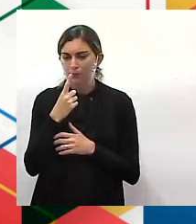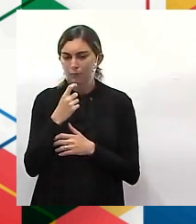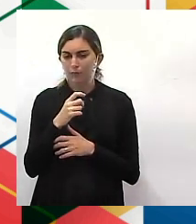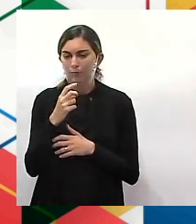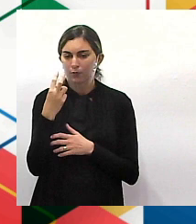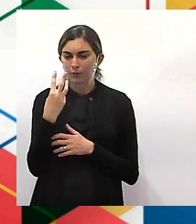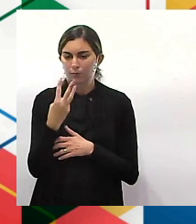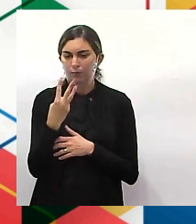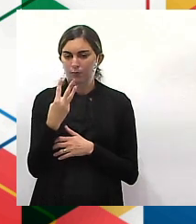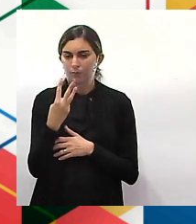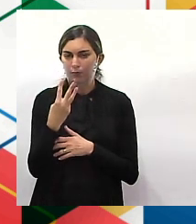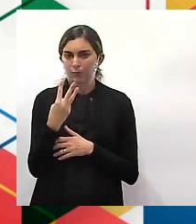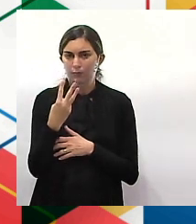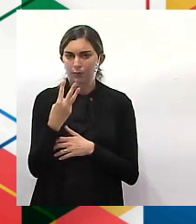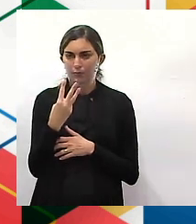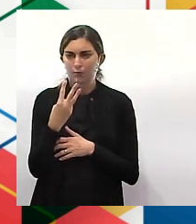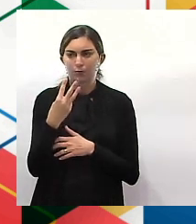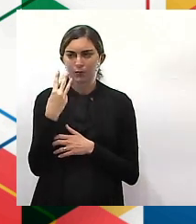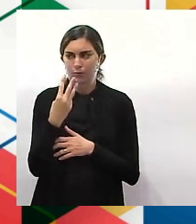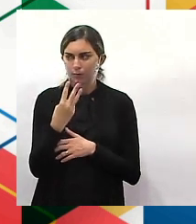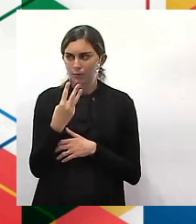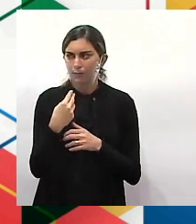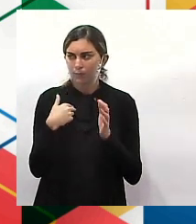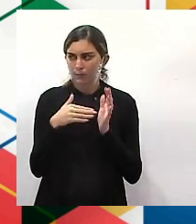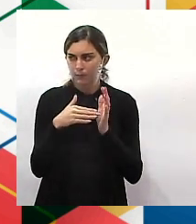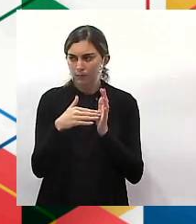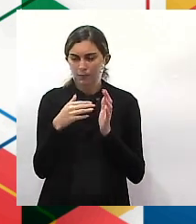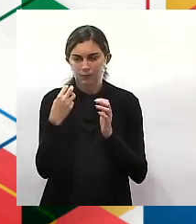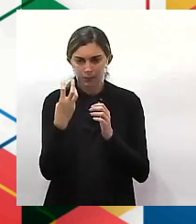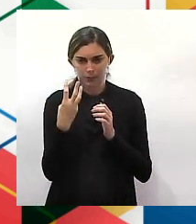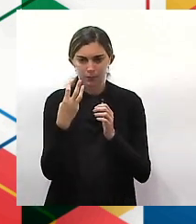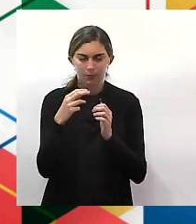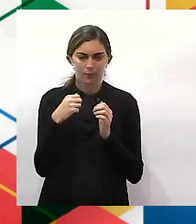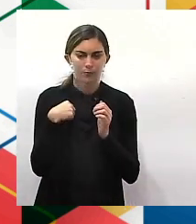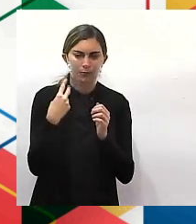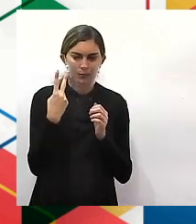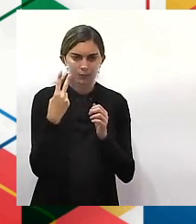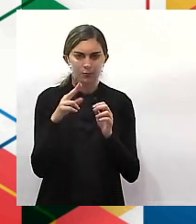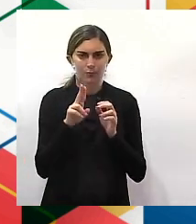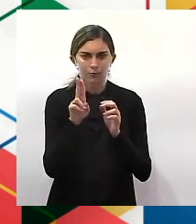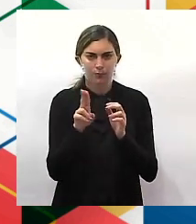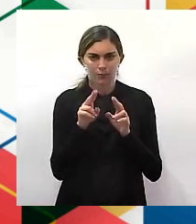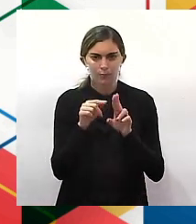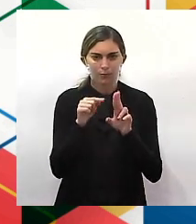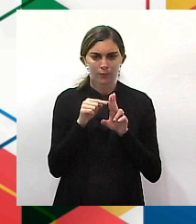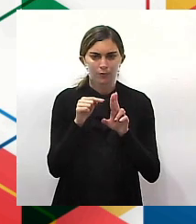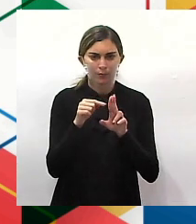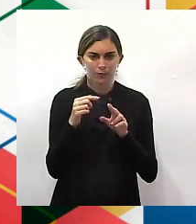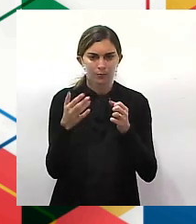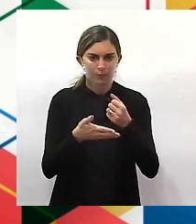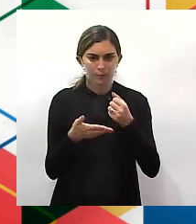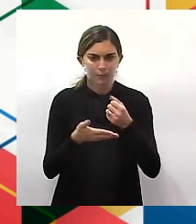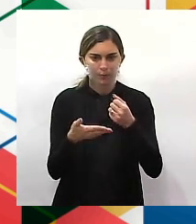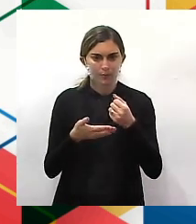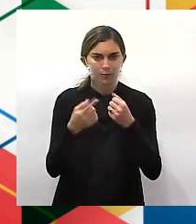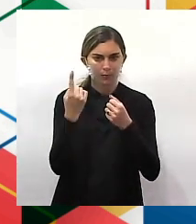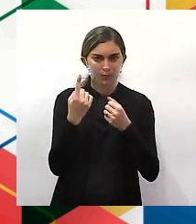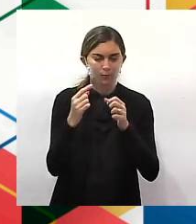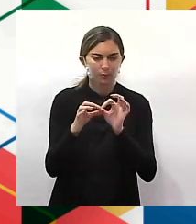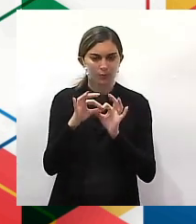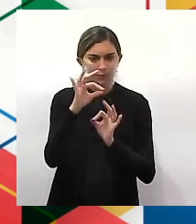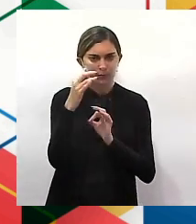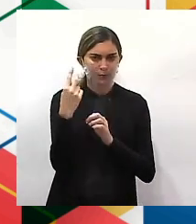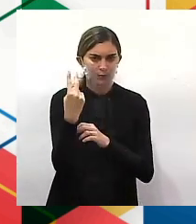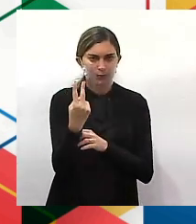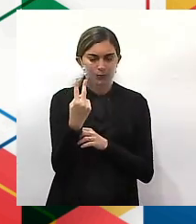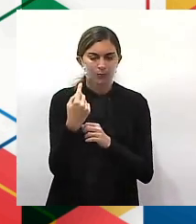onde? Está no 3. Então, de 3 até 5, você tem 2 unidades. Base 1, altura 2. 2